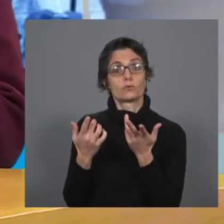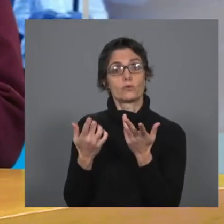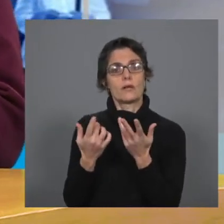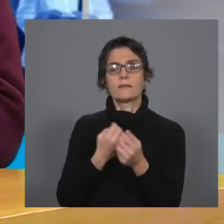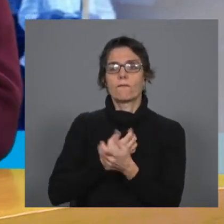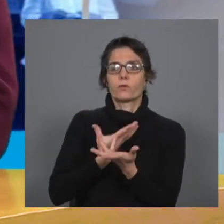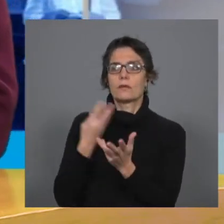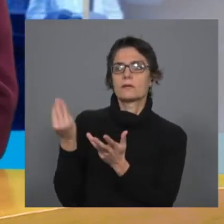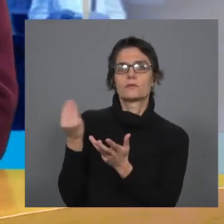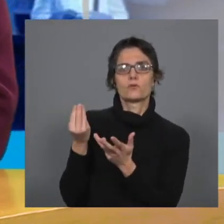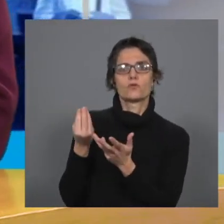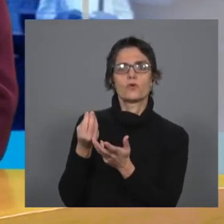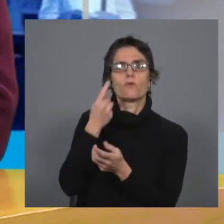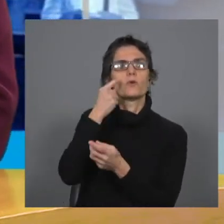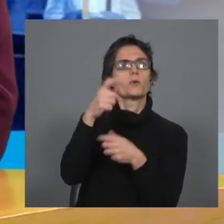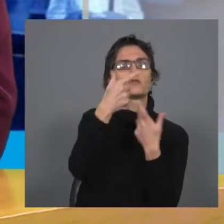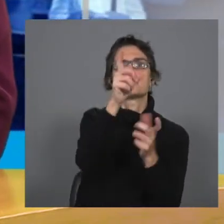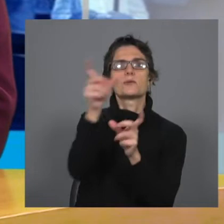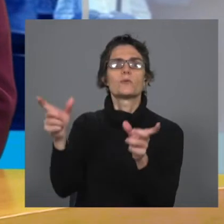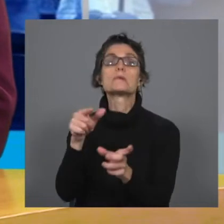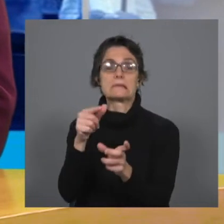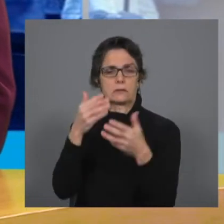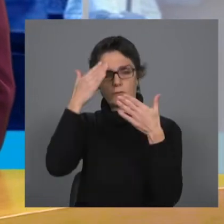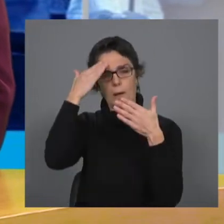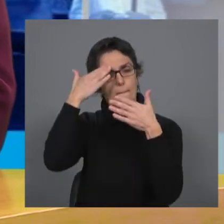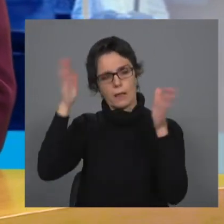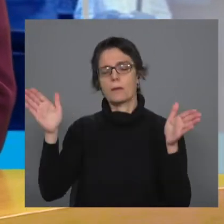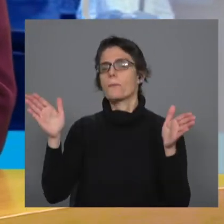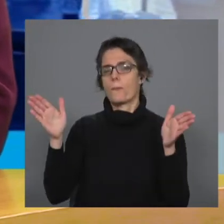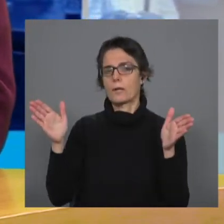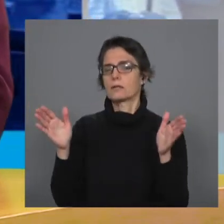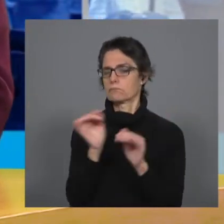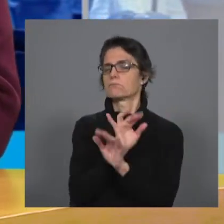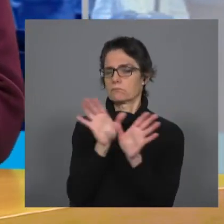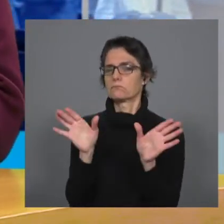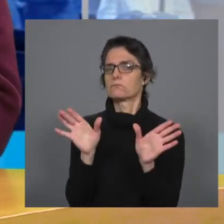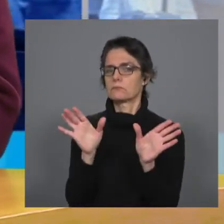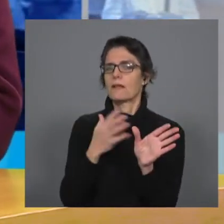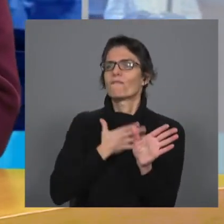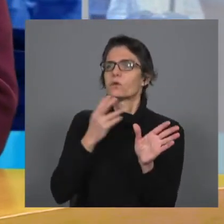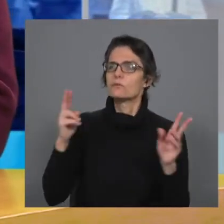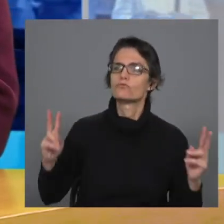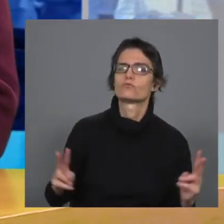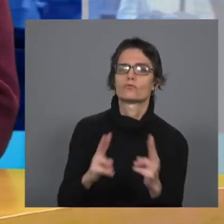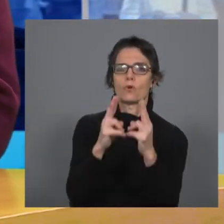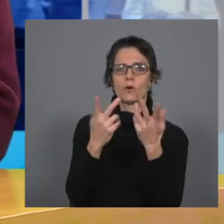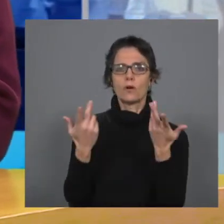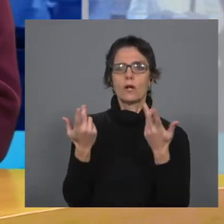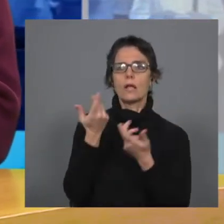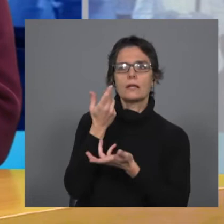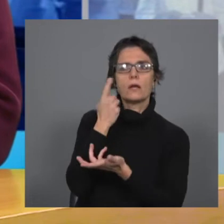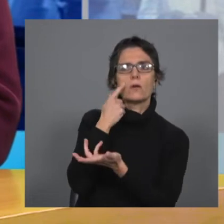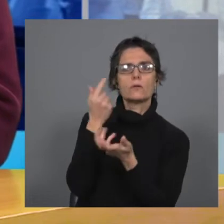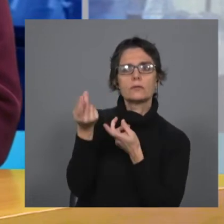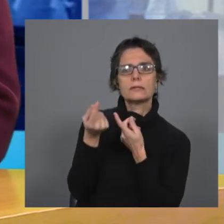departamentos juvenis das várias igrejas, tem sido uma grande abertura para este encontro, para este diálogo, o peso, se